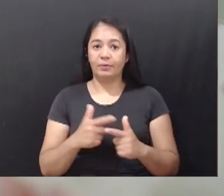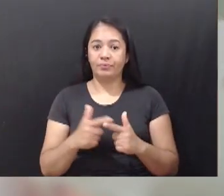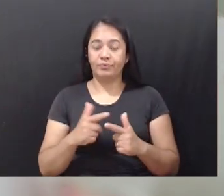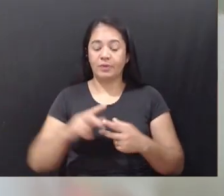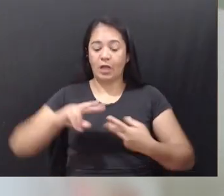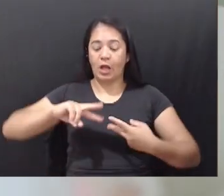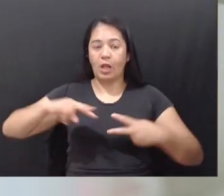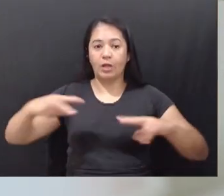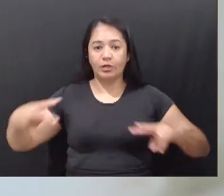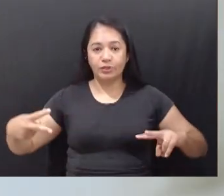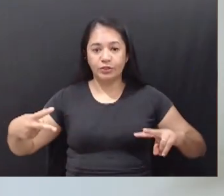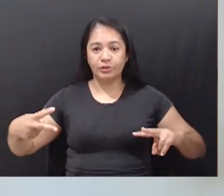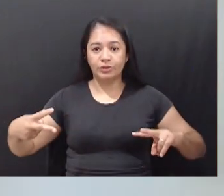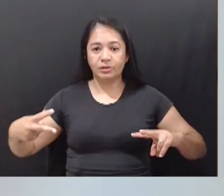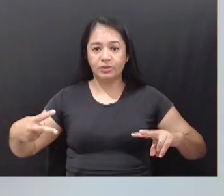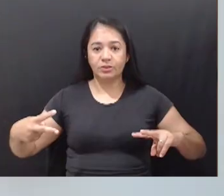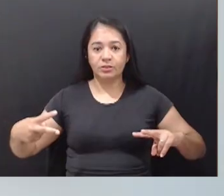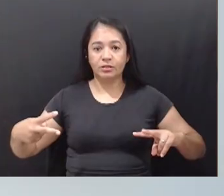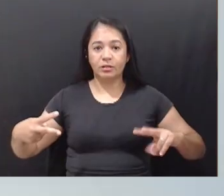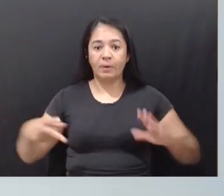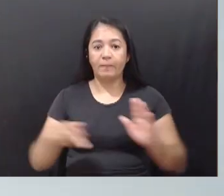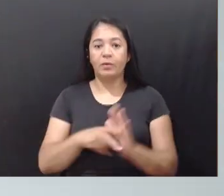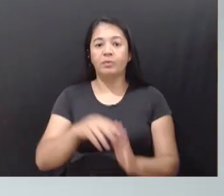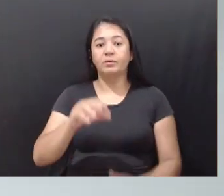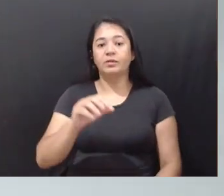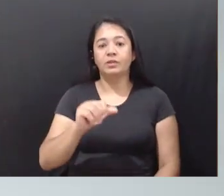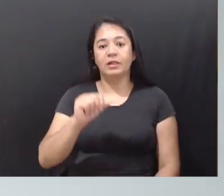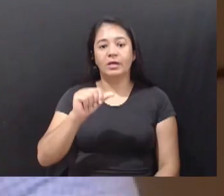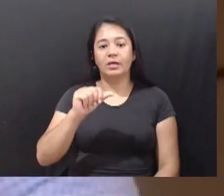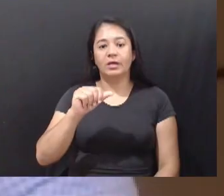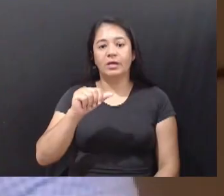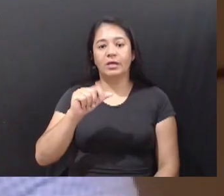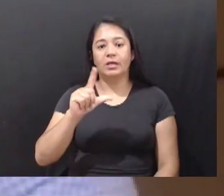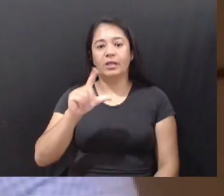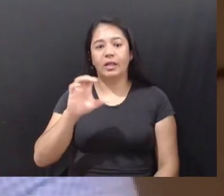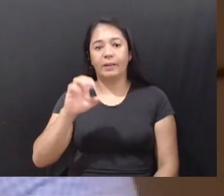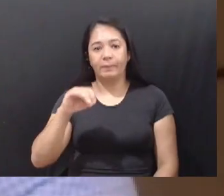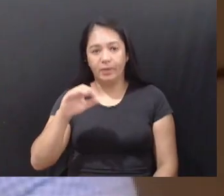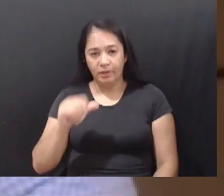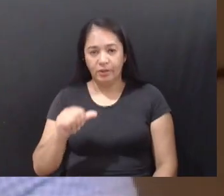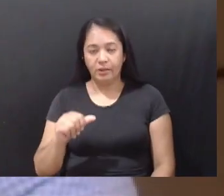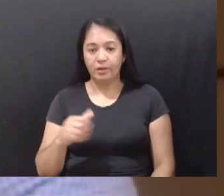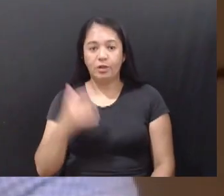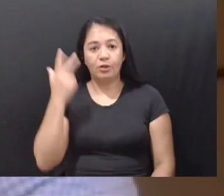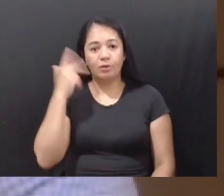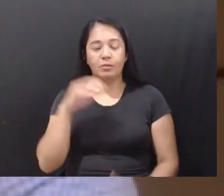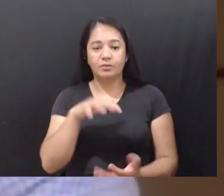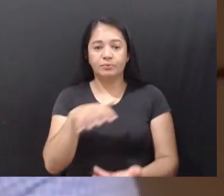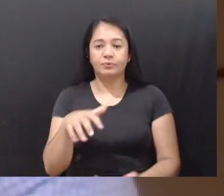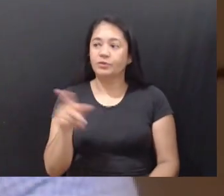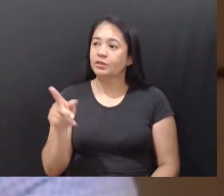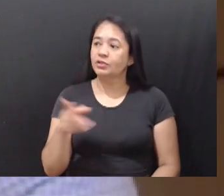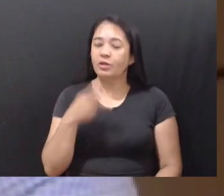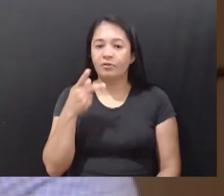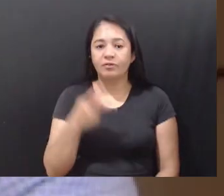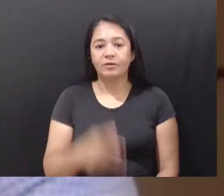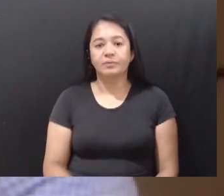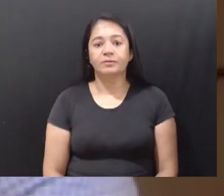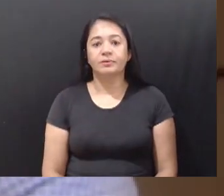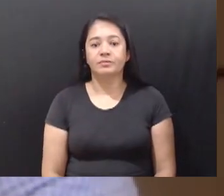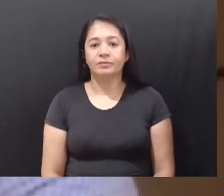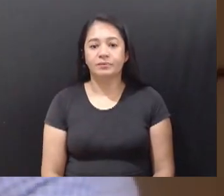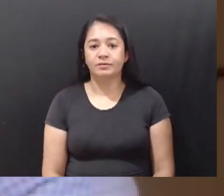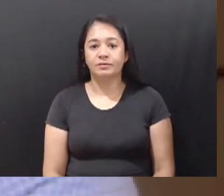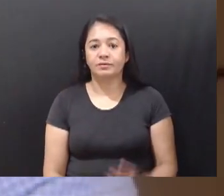nascimento dele. Então, essa é uma causa hereditária de anemia hemolítica mais comum no